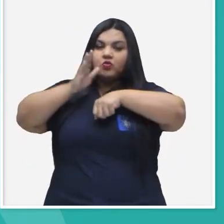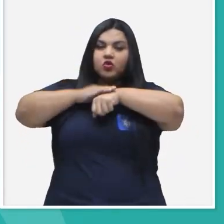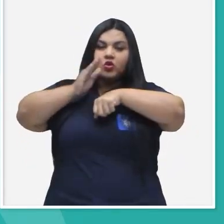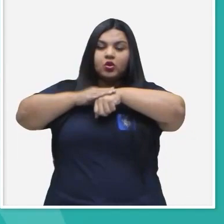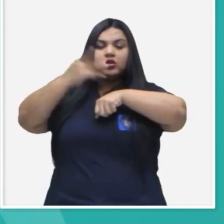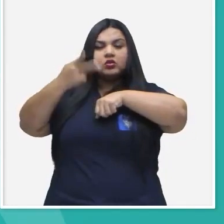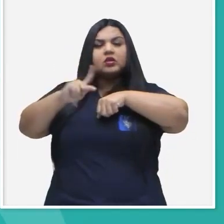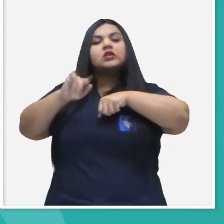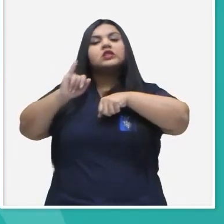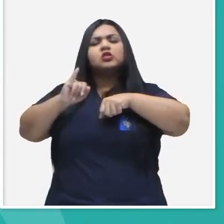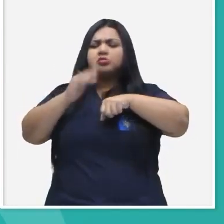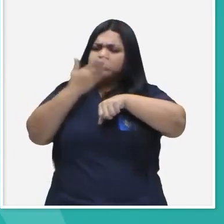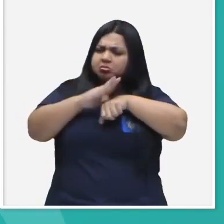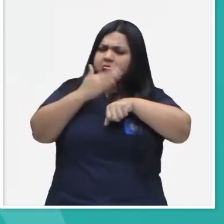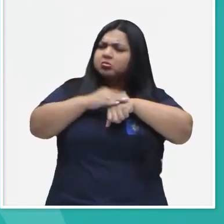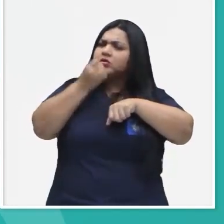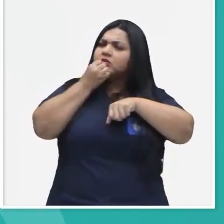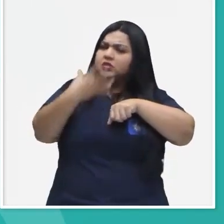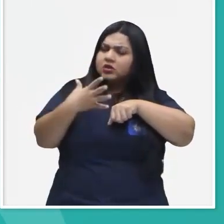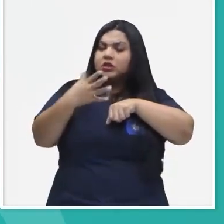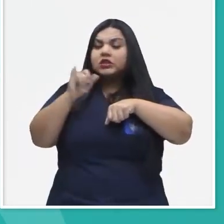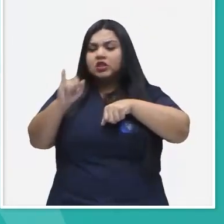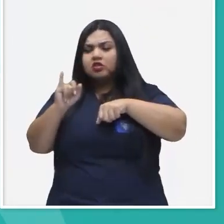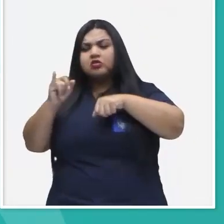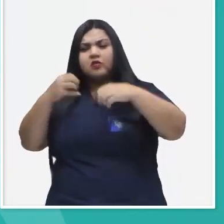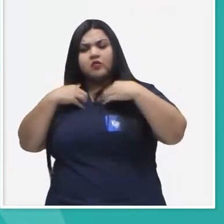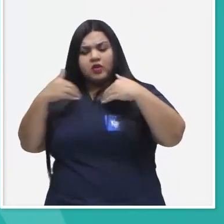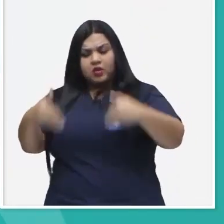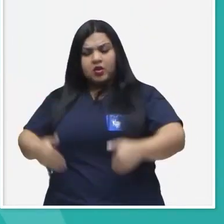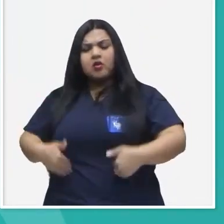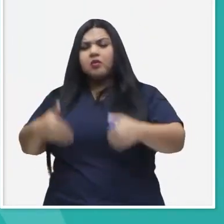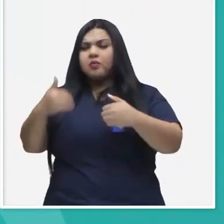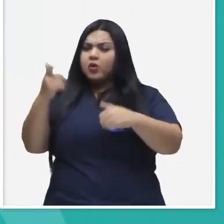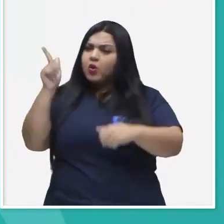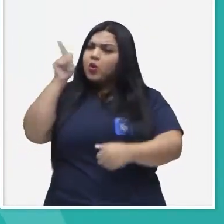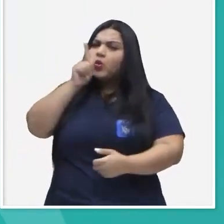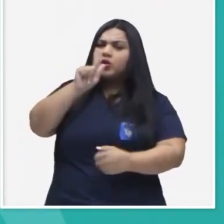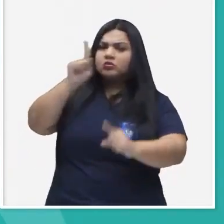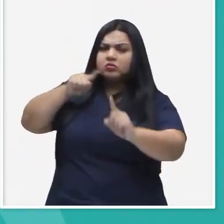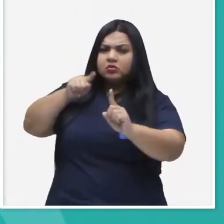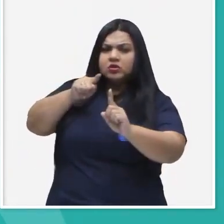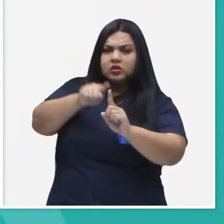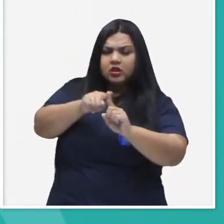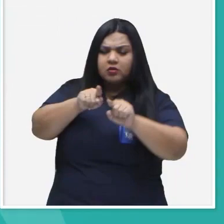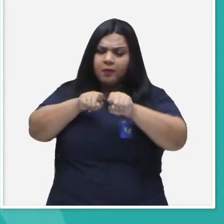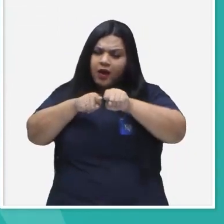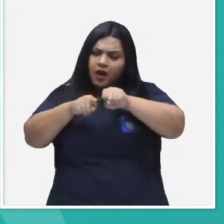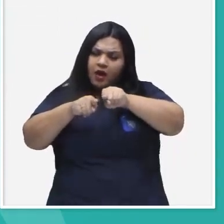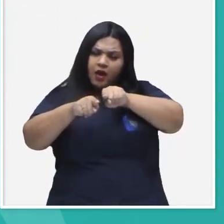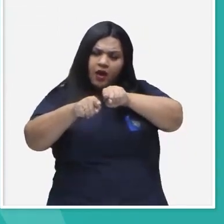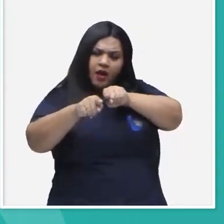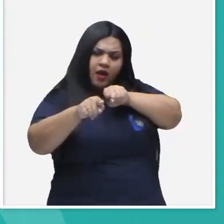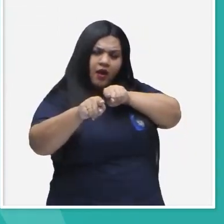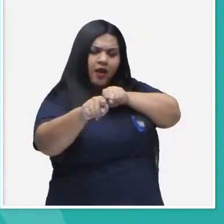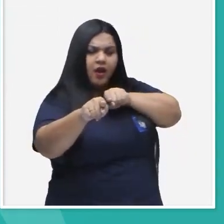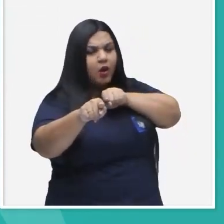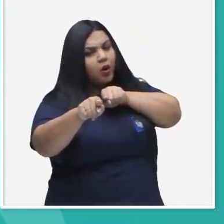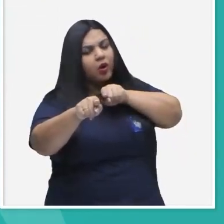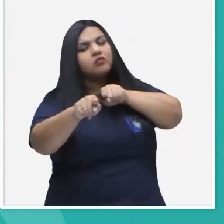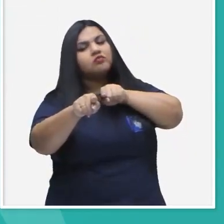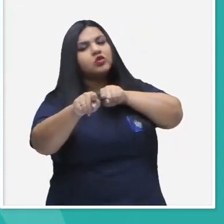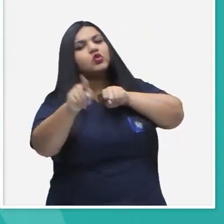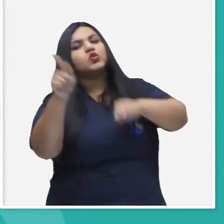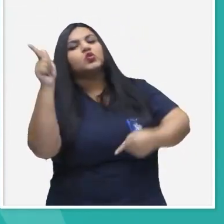se eu estiver bem treinado, se eu estiver bem fisicamente, para atingir aí o objetivo, que é fazer o percurso da forma